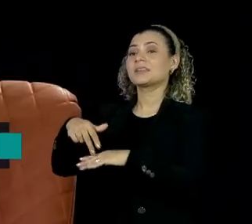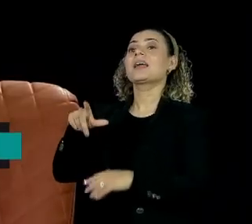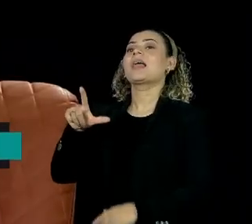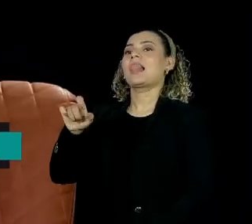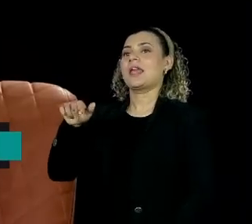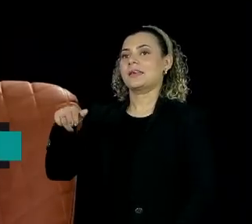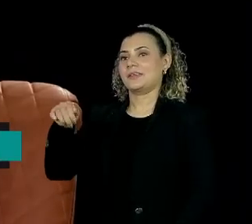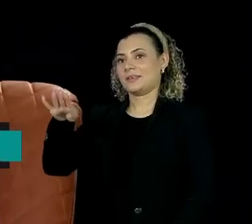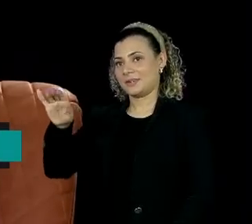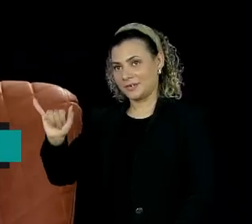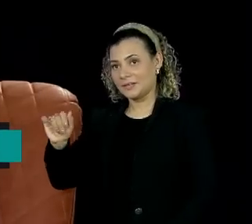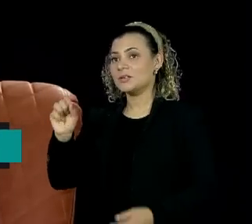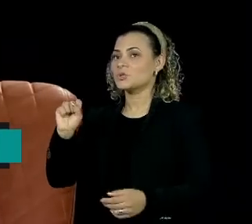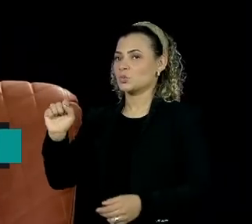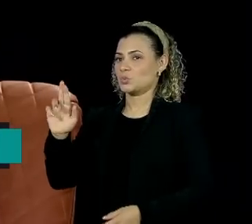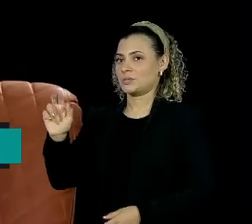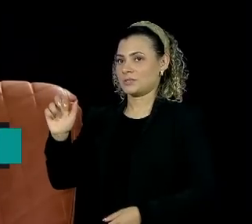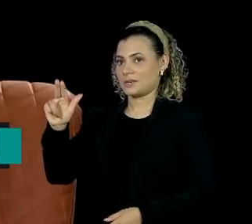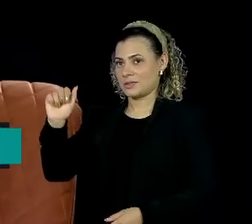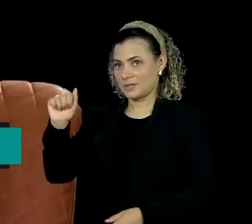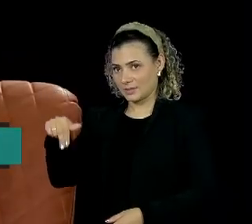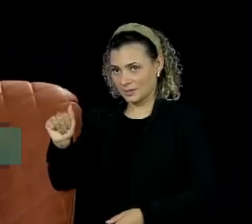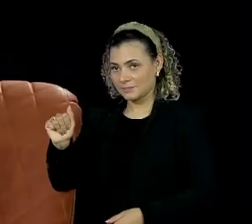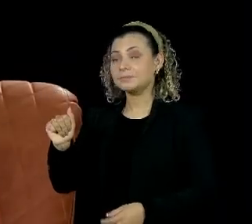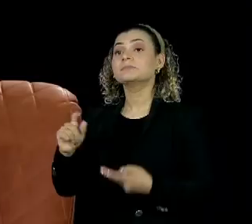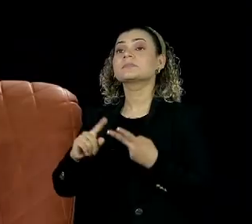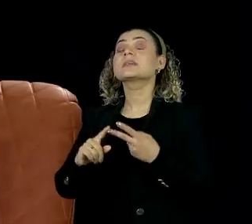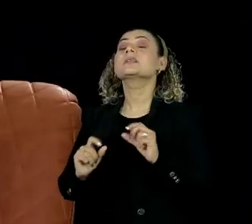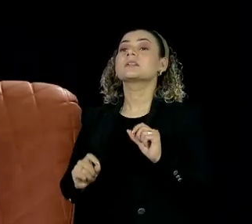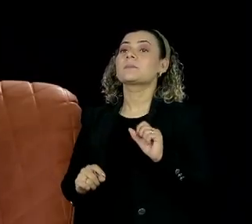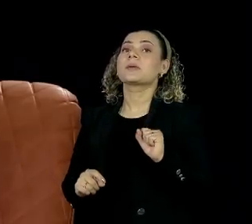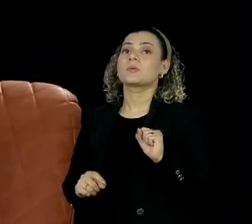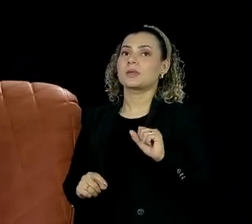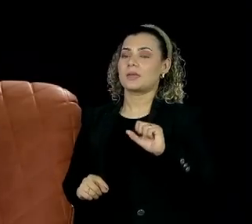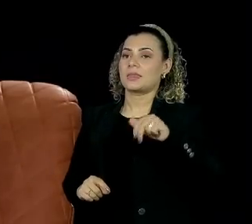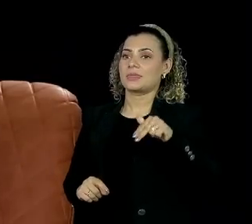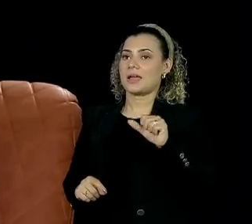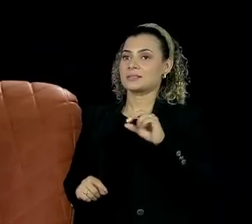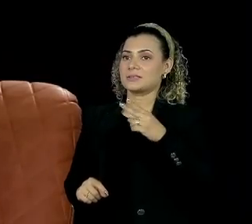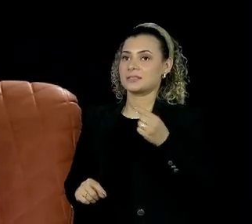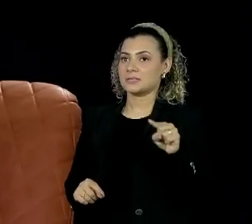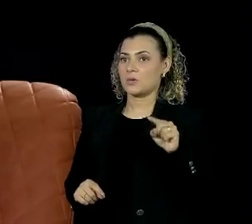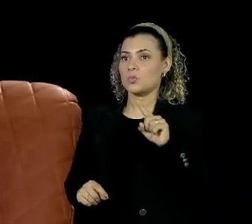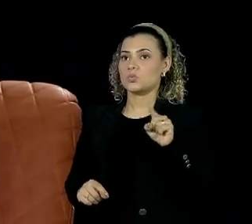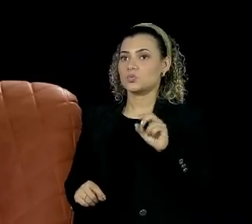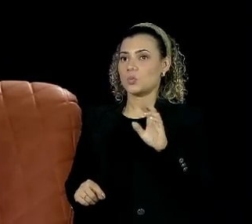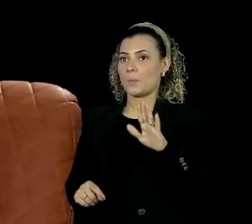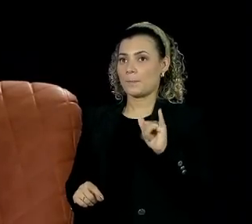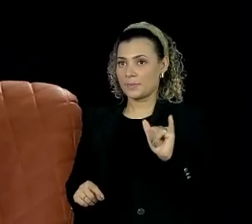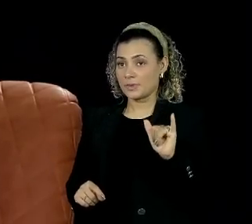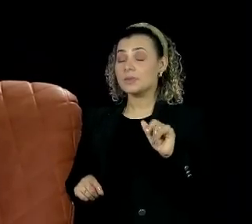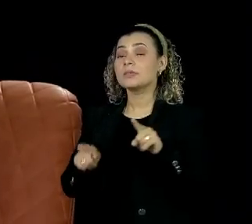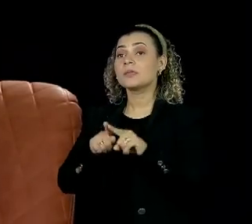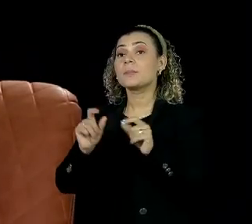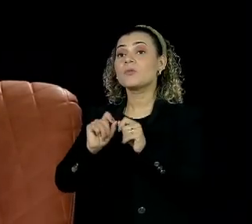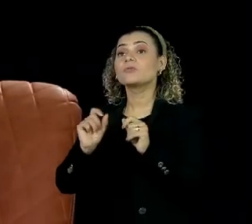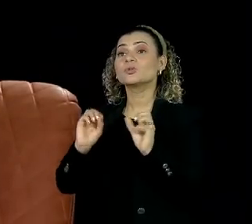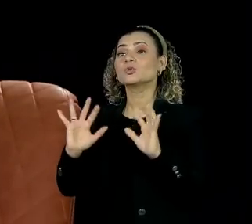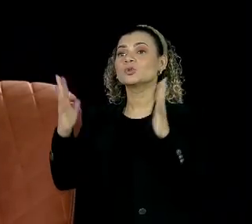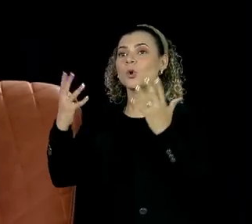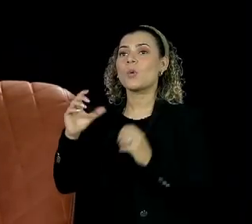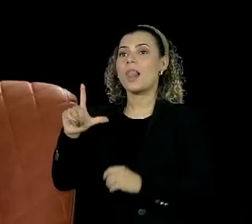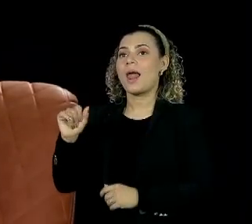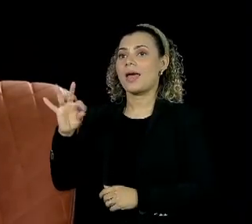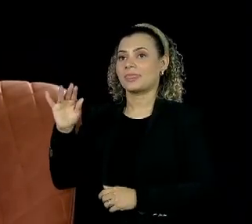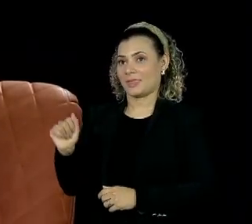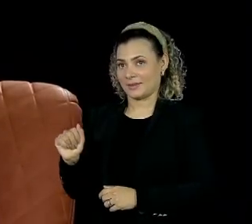Suzano, depois tocou Chico Science na São Zumbi e depois fiz esse show da Lata lá. E